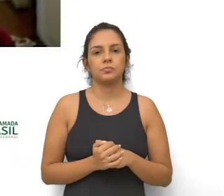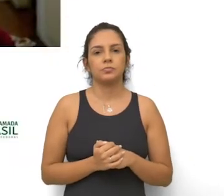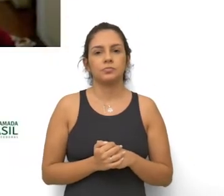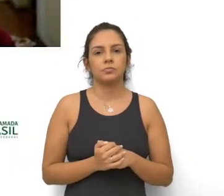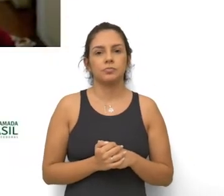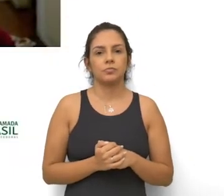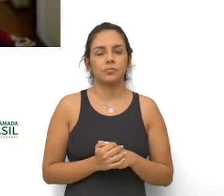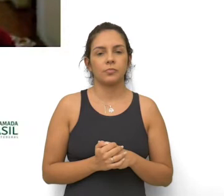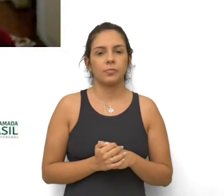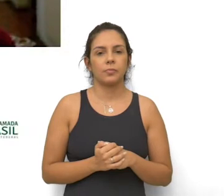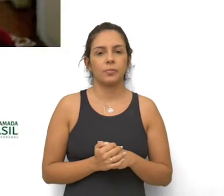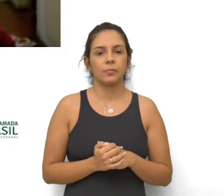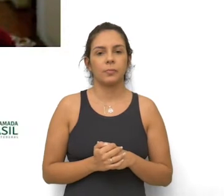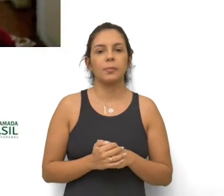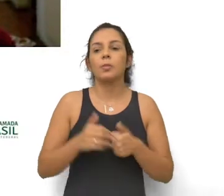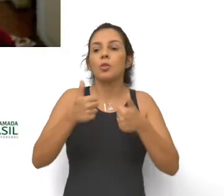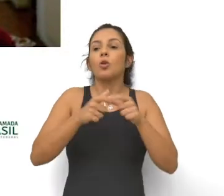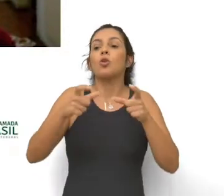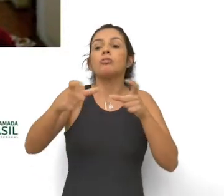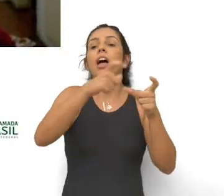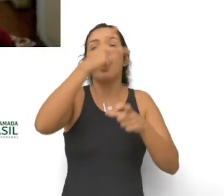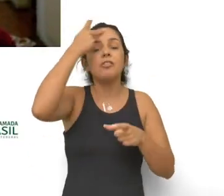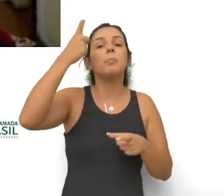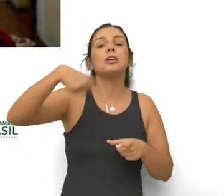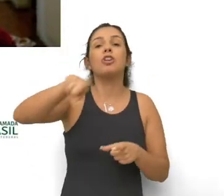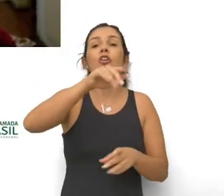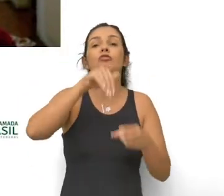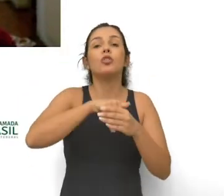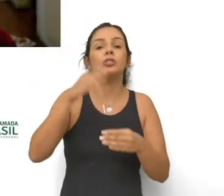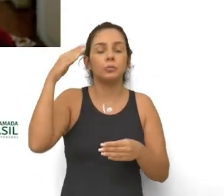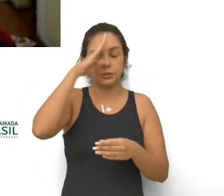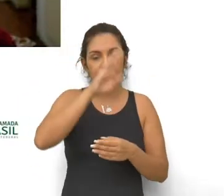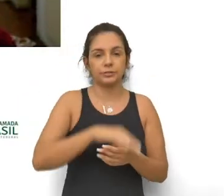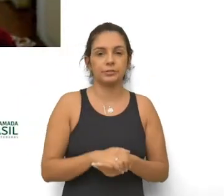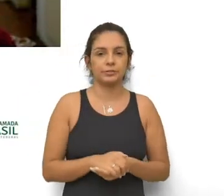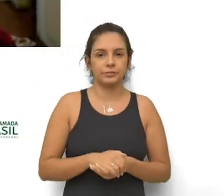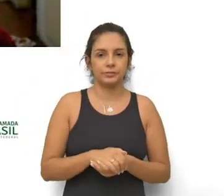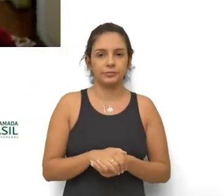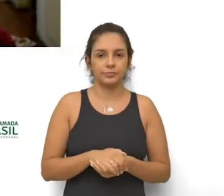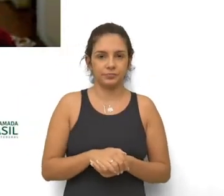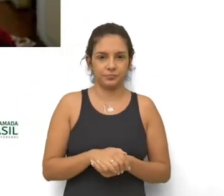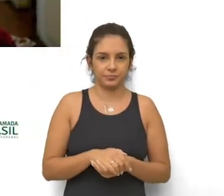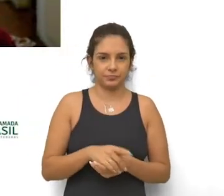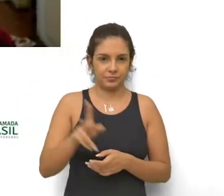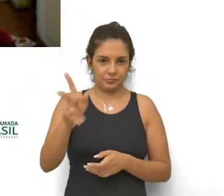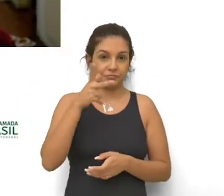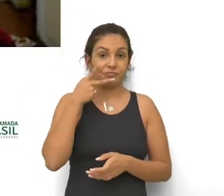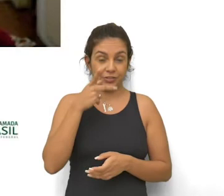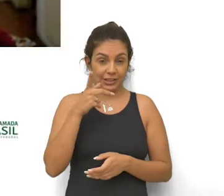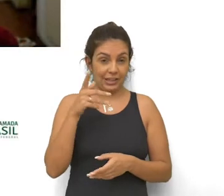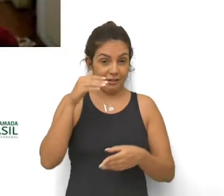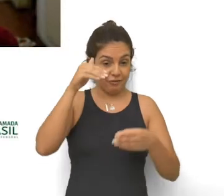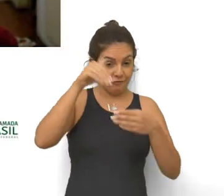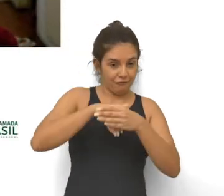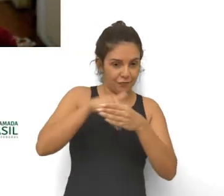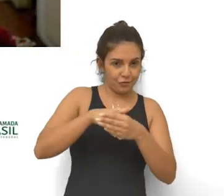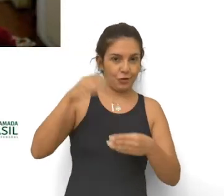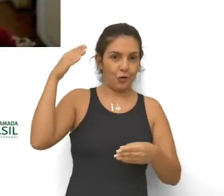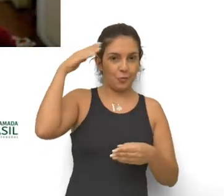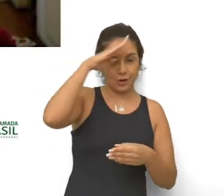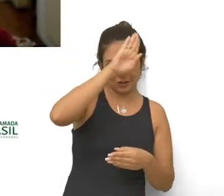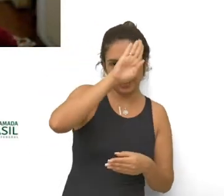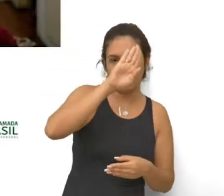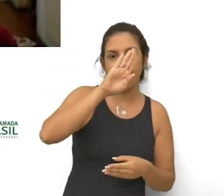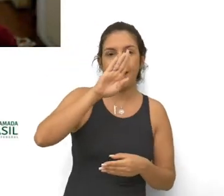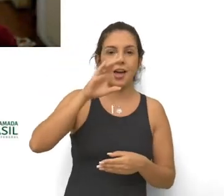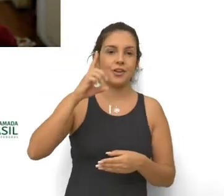Onde eles estavam? Onde estavam essas pessoas, entendeu? De repente, estavam votando Bolsonaro para deputado, estavam votando no Aécio, estavam